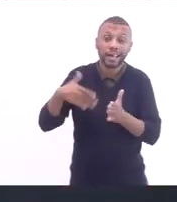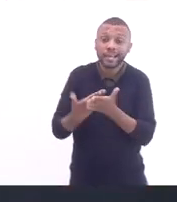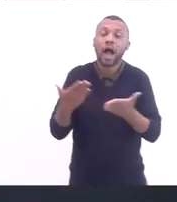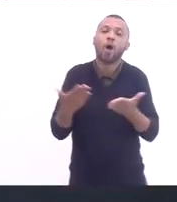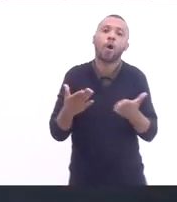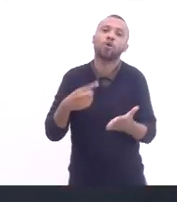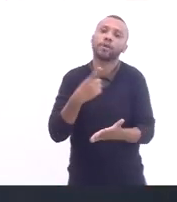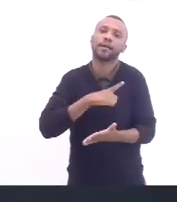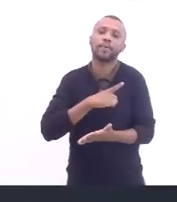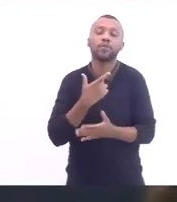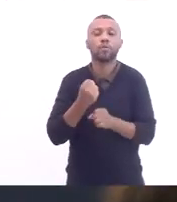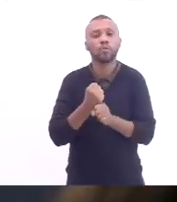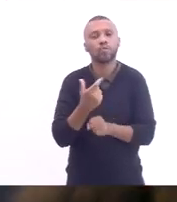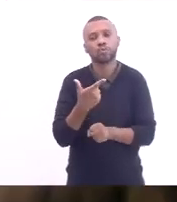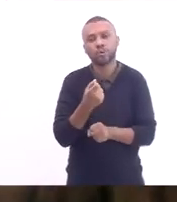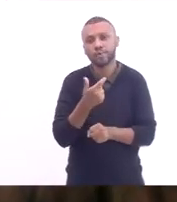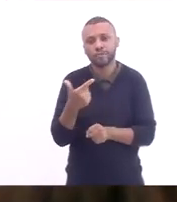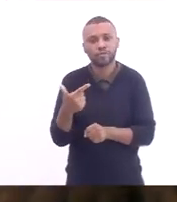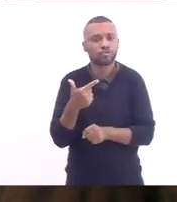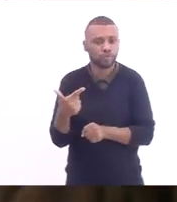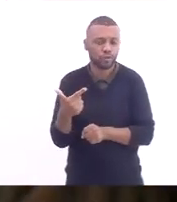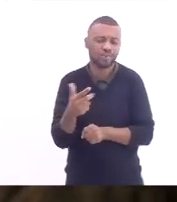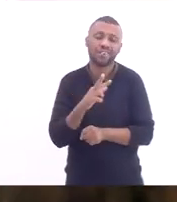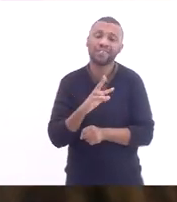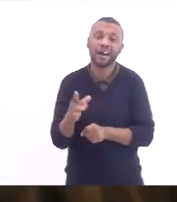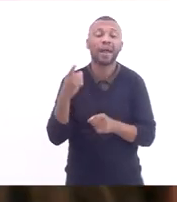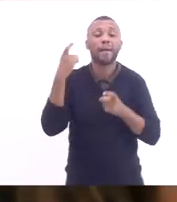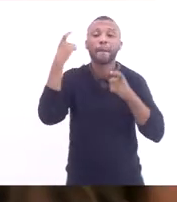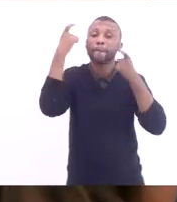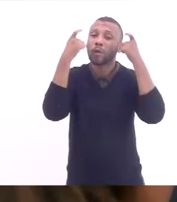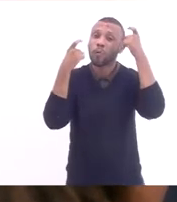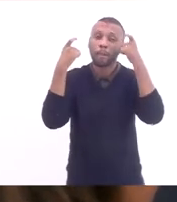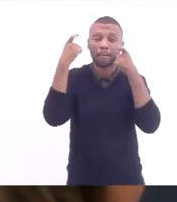um 2022 preocupante. Acho que, em